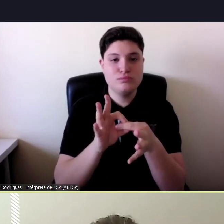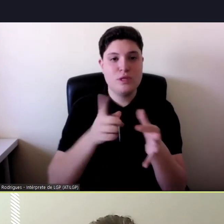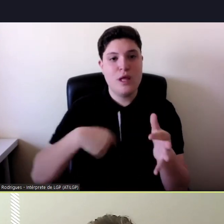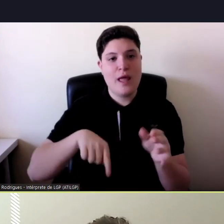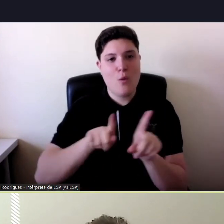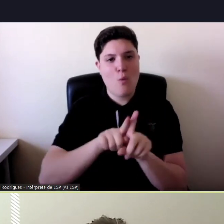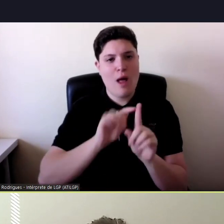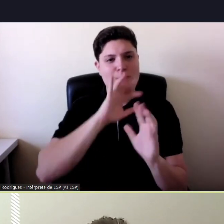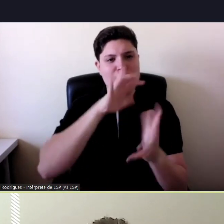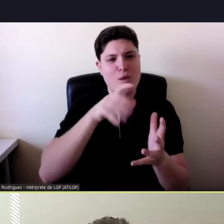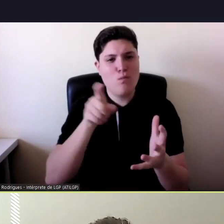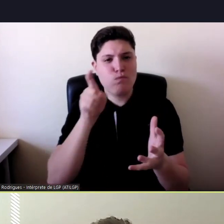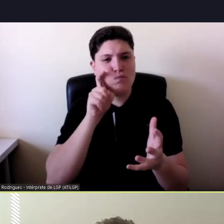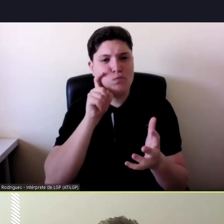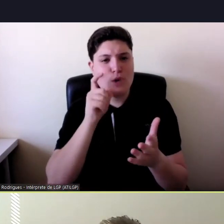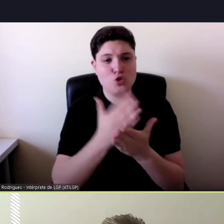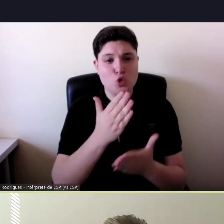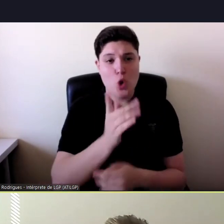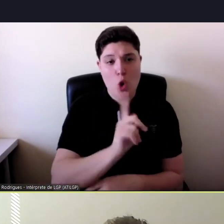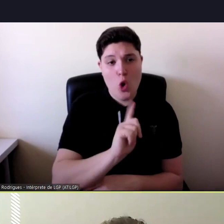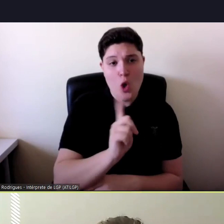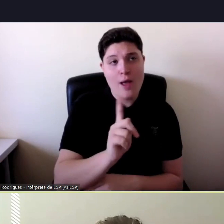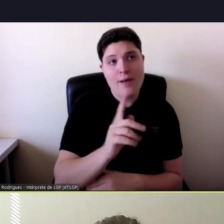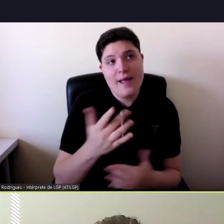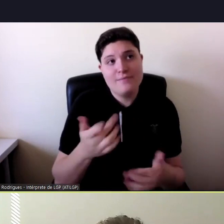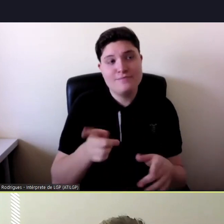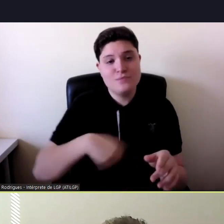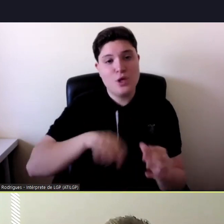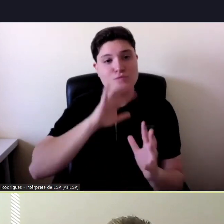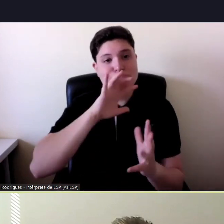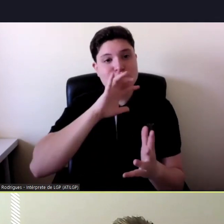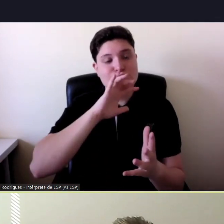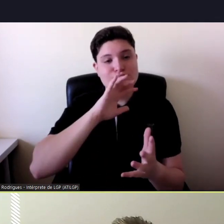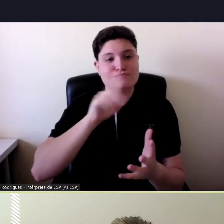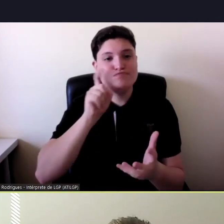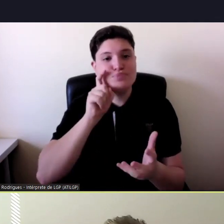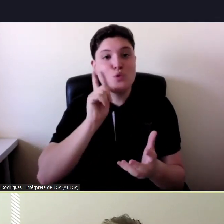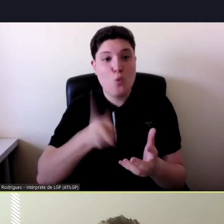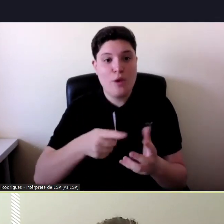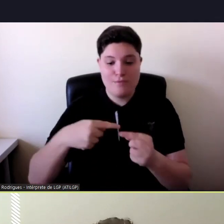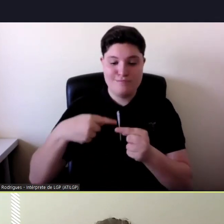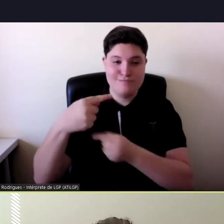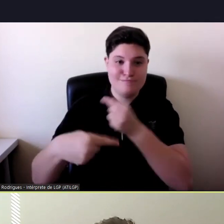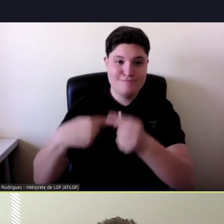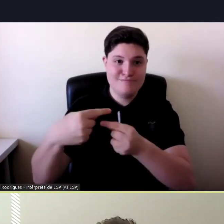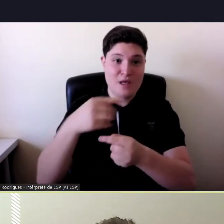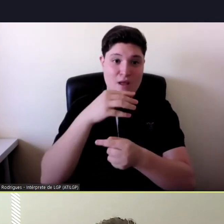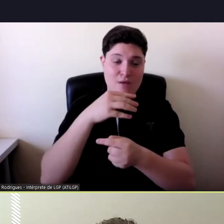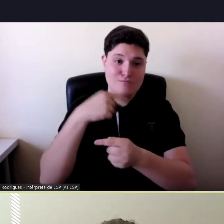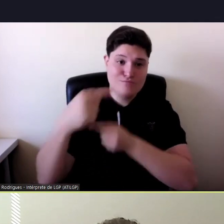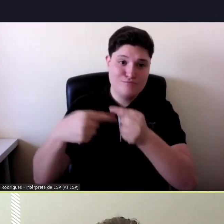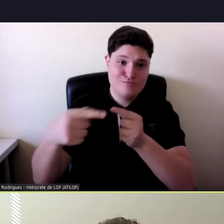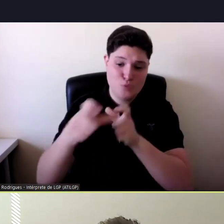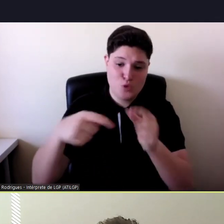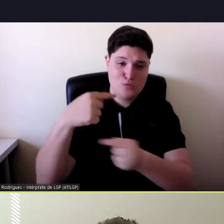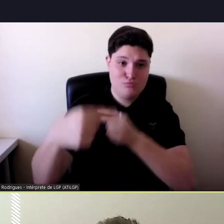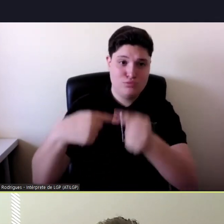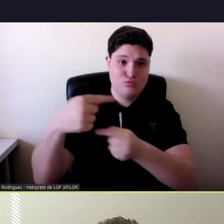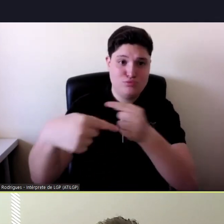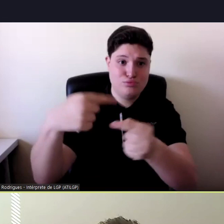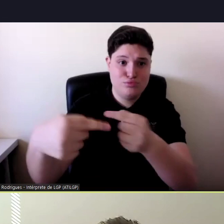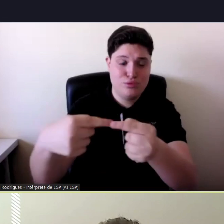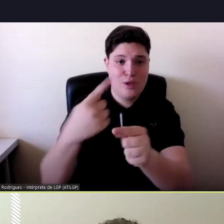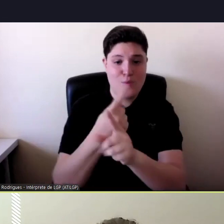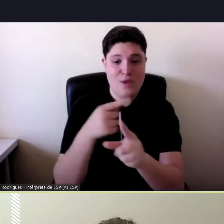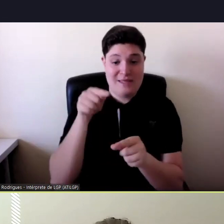planeta. Na realidade, o que nós queremos proteger são as gerações vindouras e a humanidade propriamente. É essa que está em